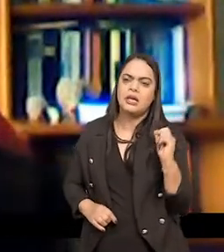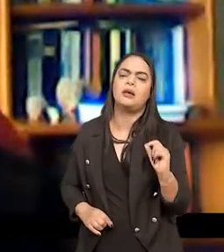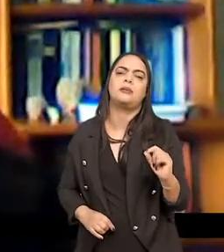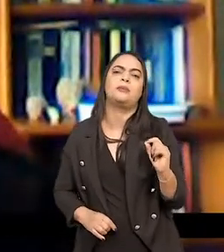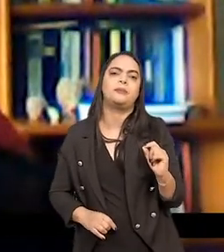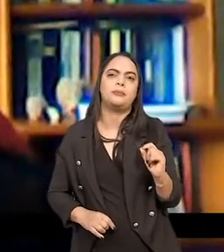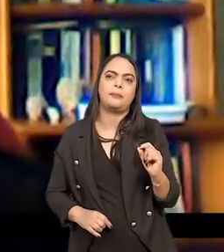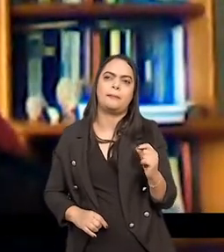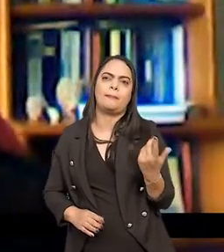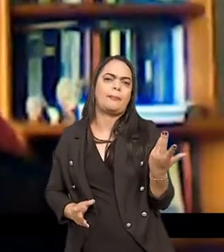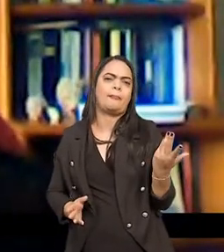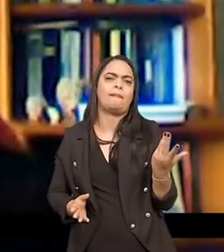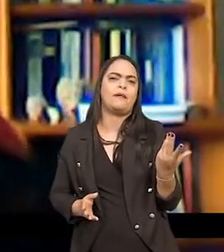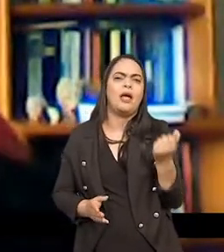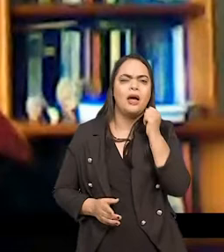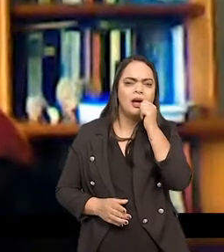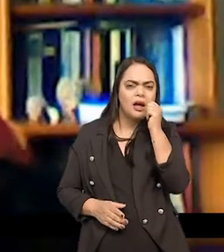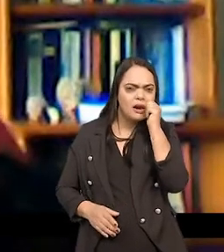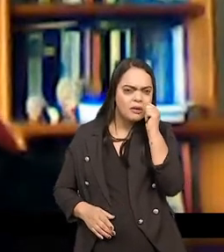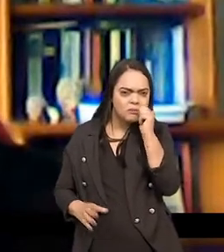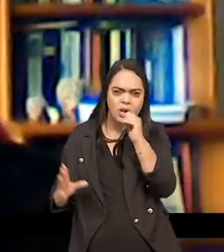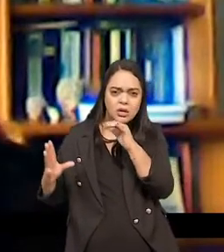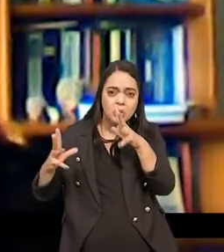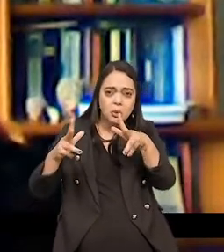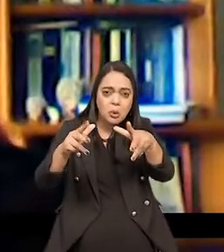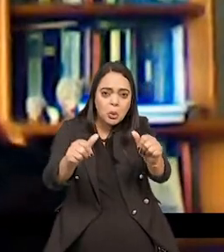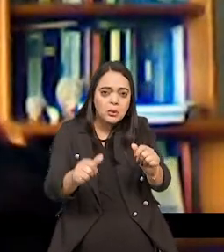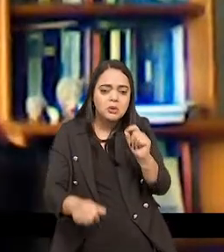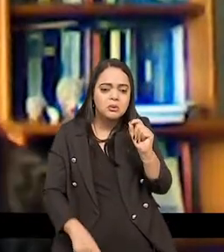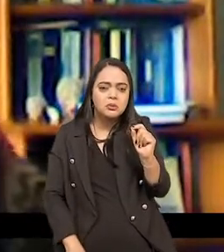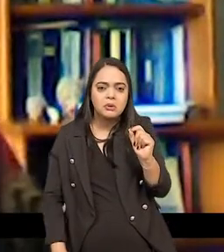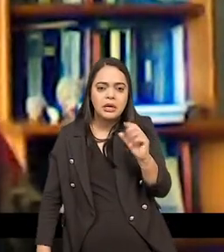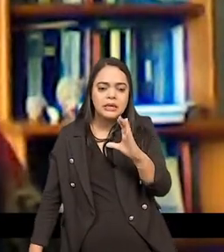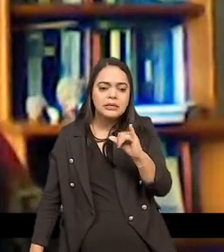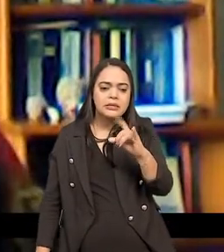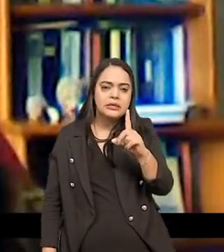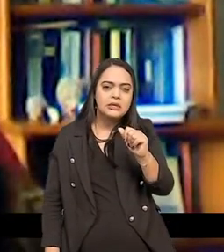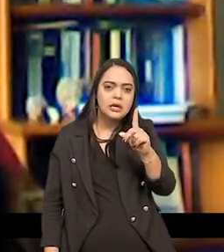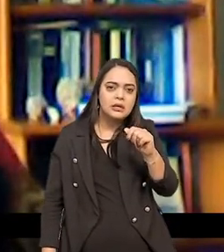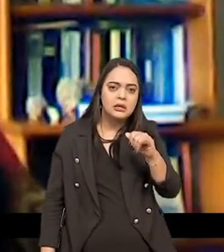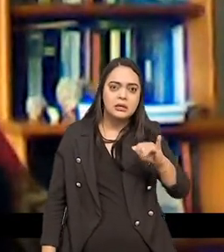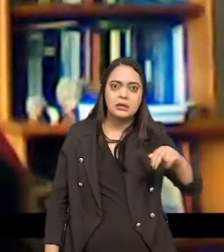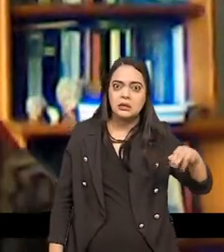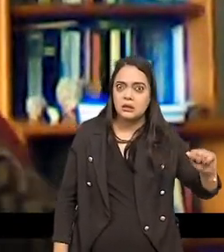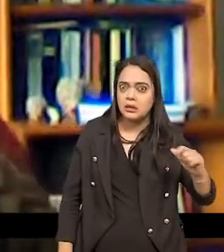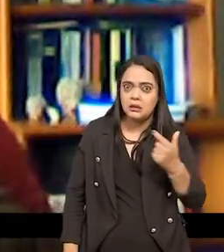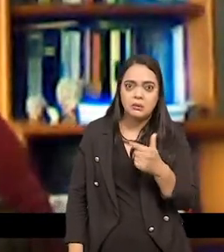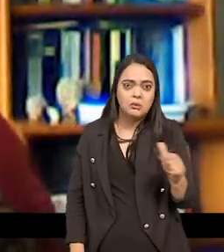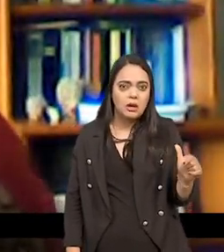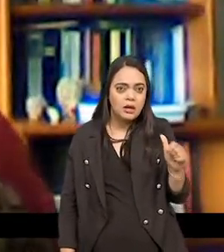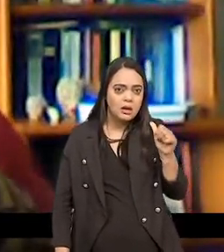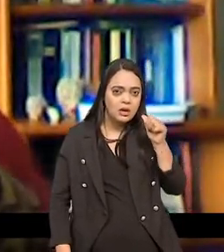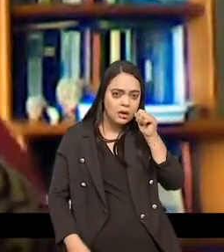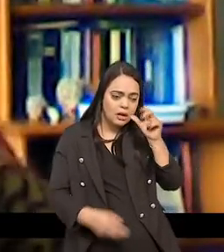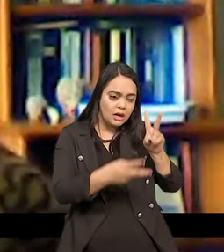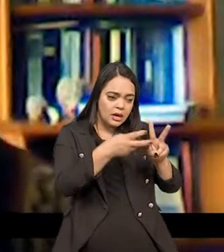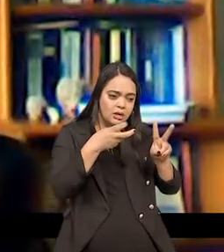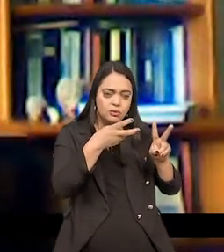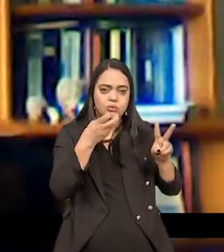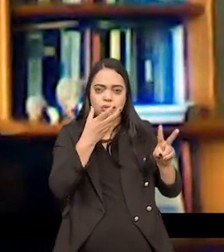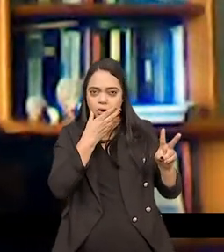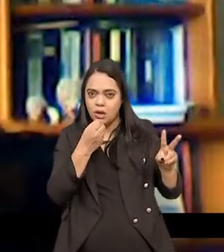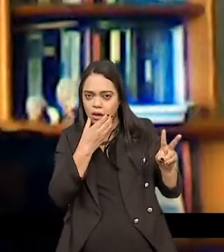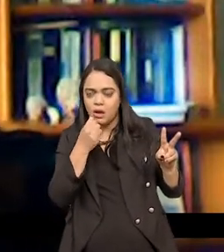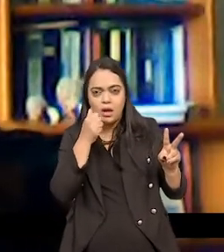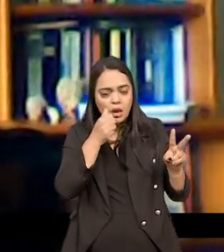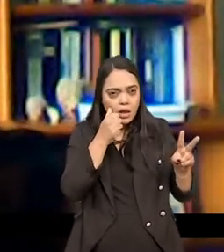que cidadania possuem as mulheres todas? Que cidadania possuem os índios e as índias, os negros e as negras? Então, acho que